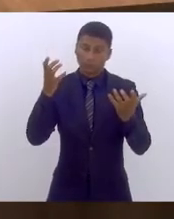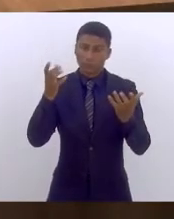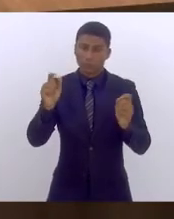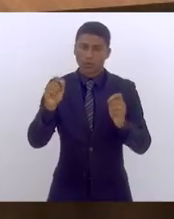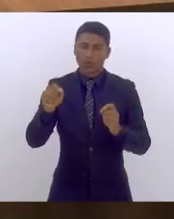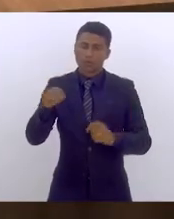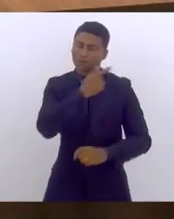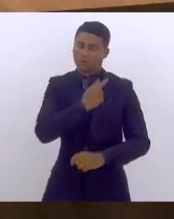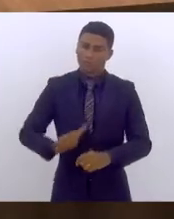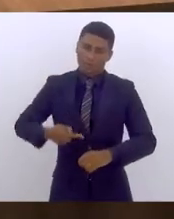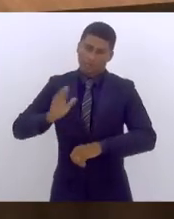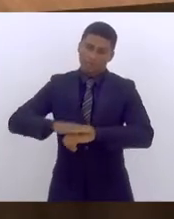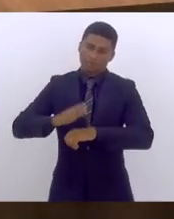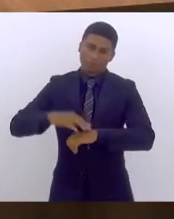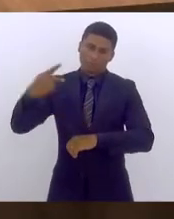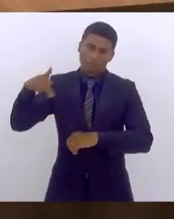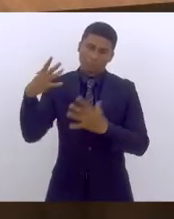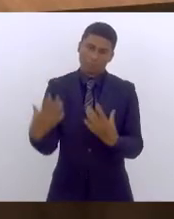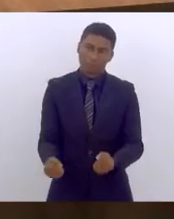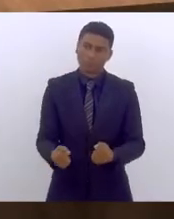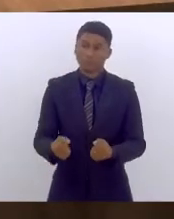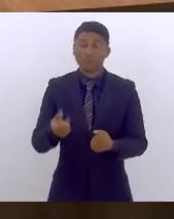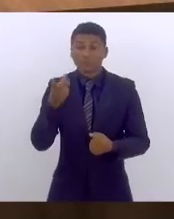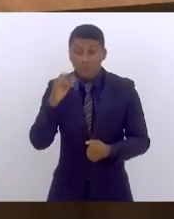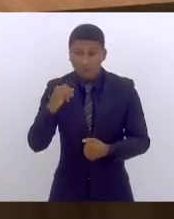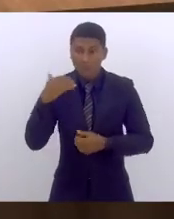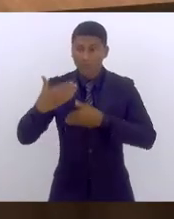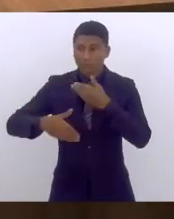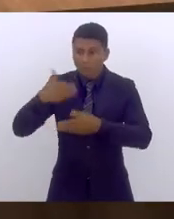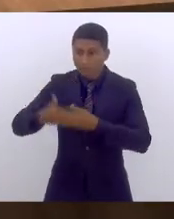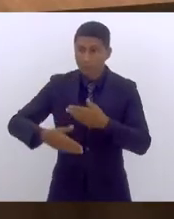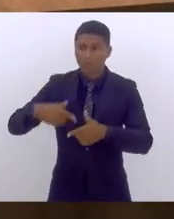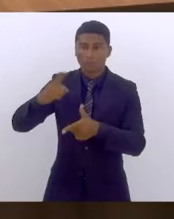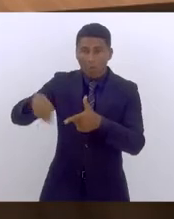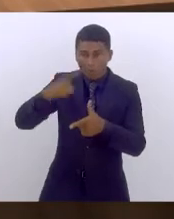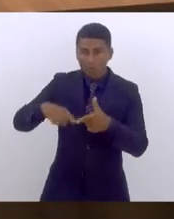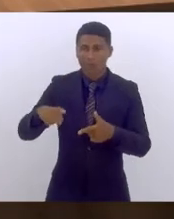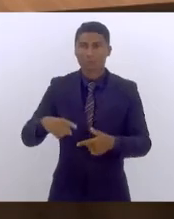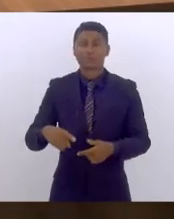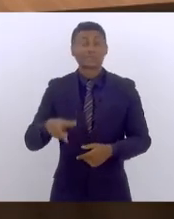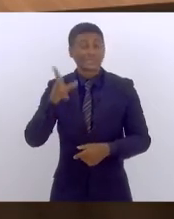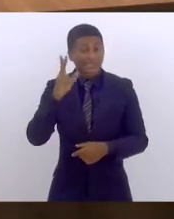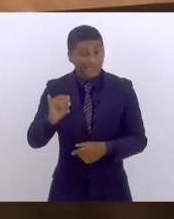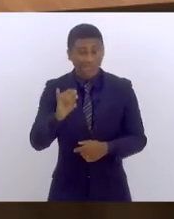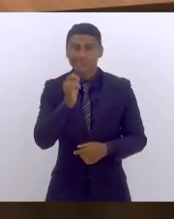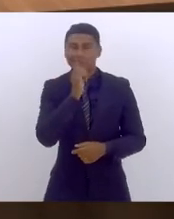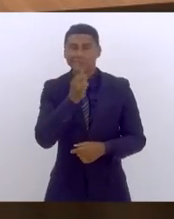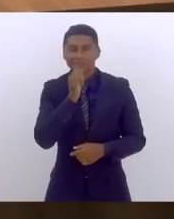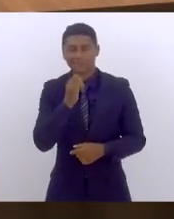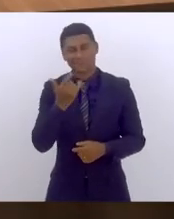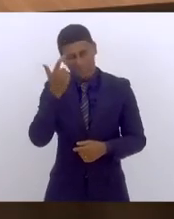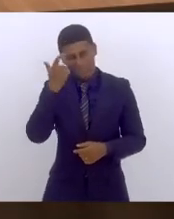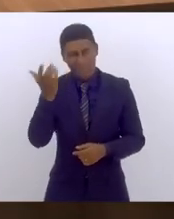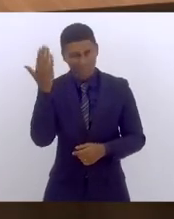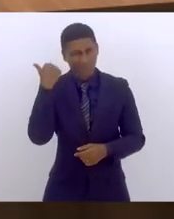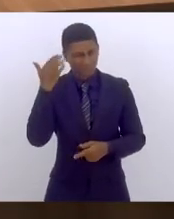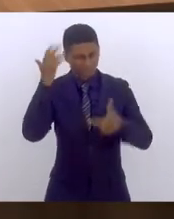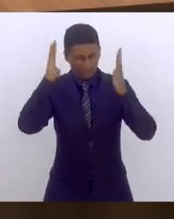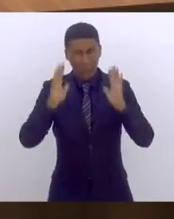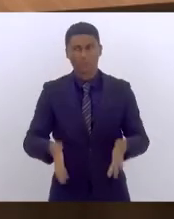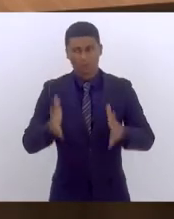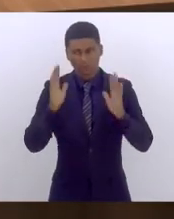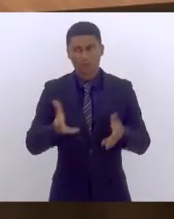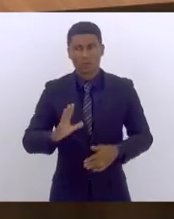do estado. E também, se algum imbróglio, como fizeram, se botarem alguma pegadinha, como fizeram